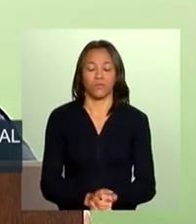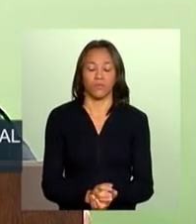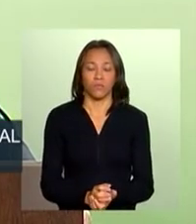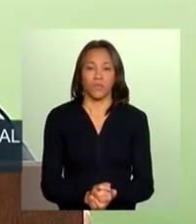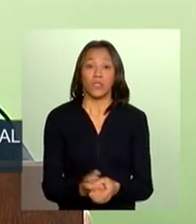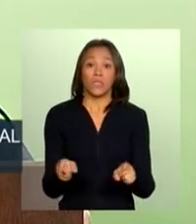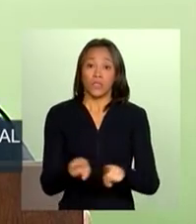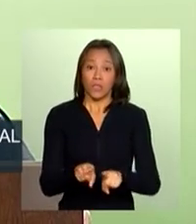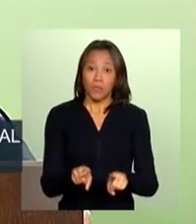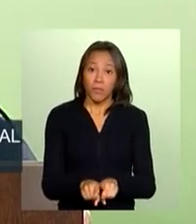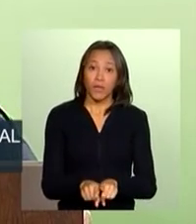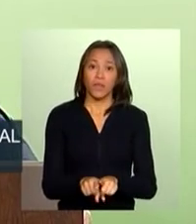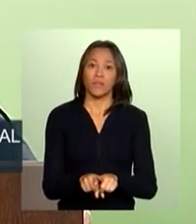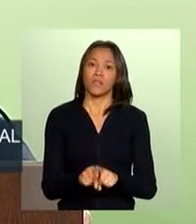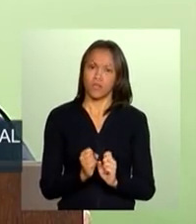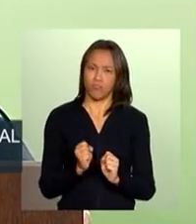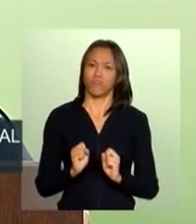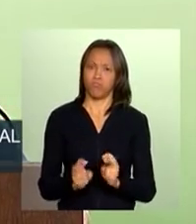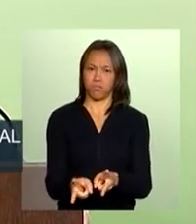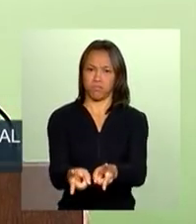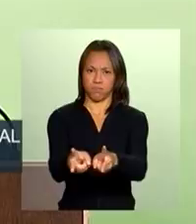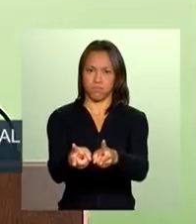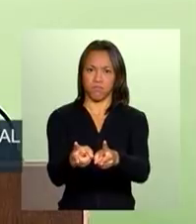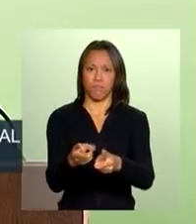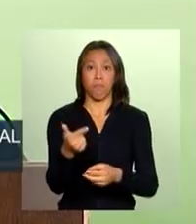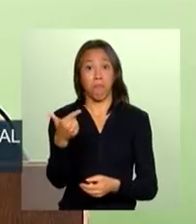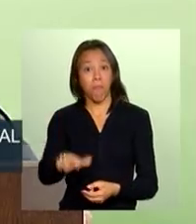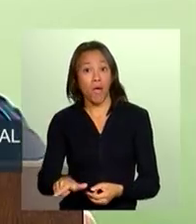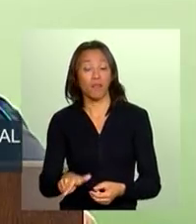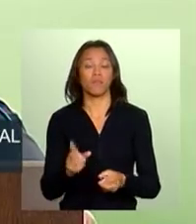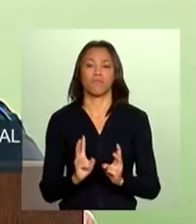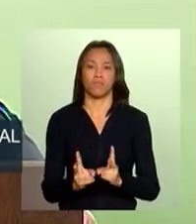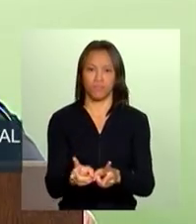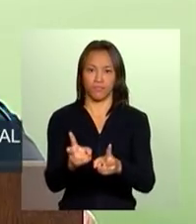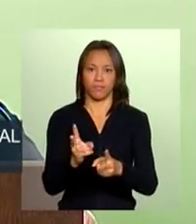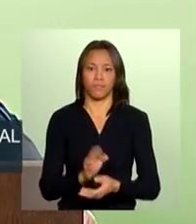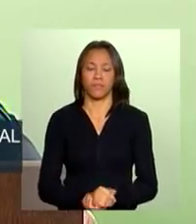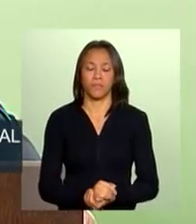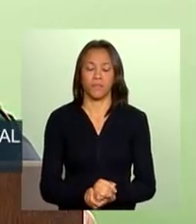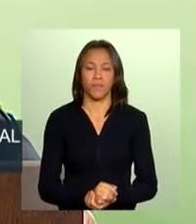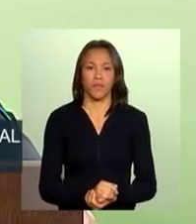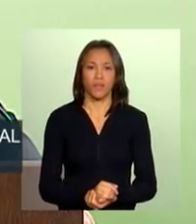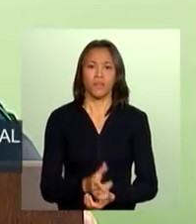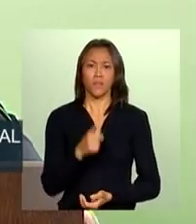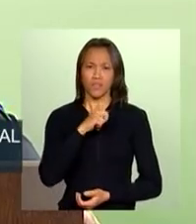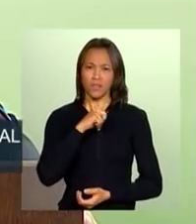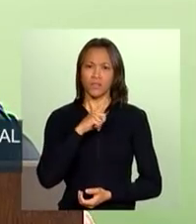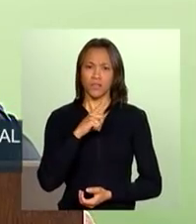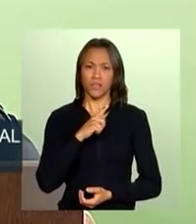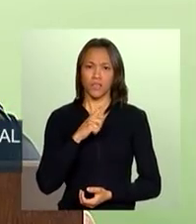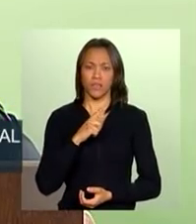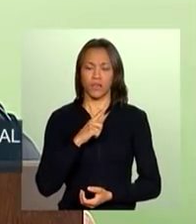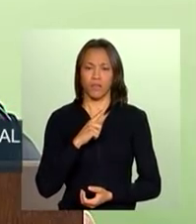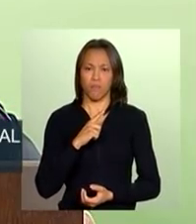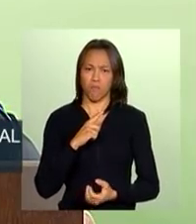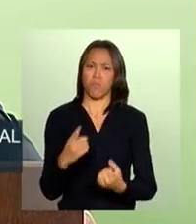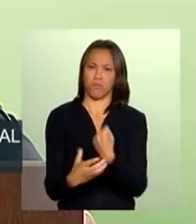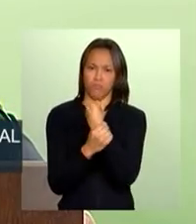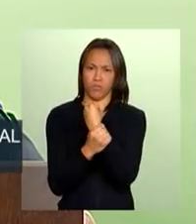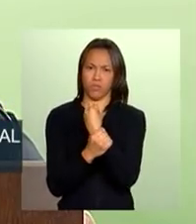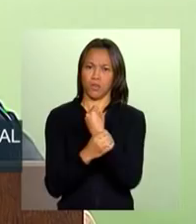vista da sua perenidade mais do que as outras, tem o poder de assegurar